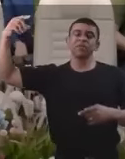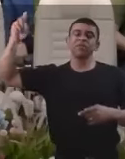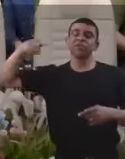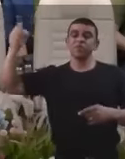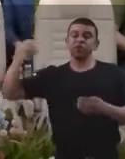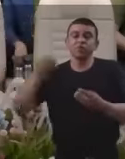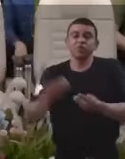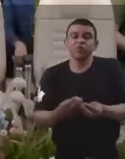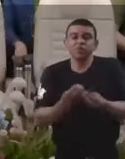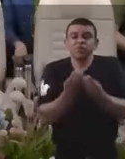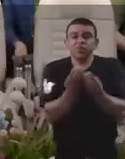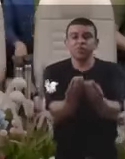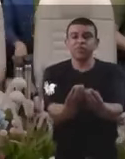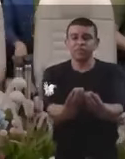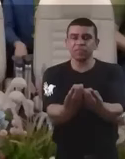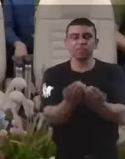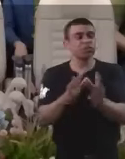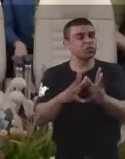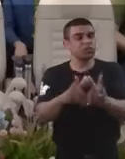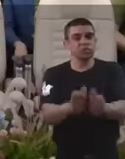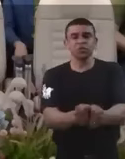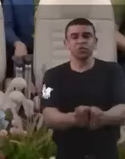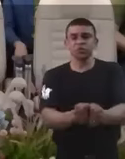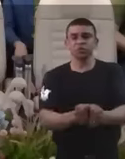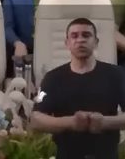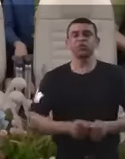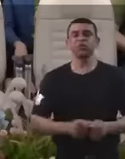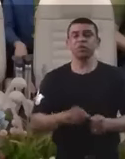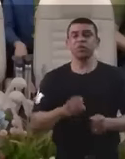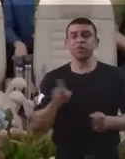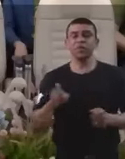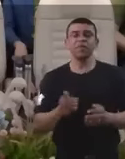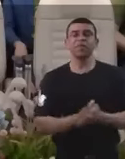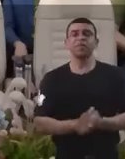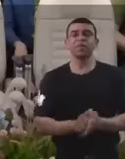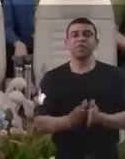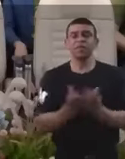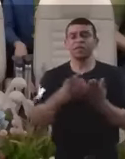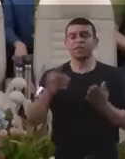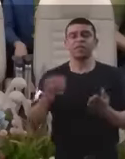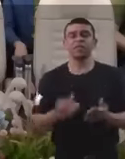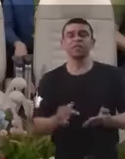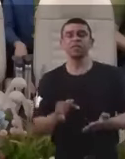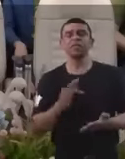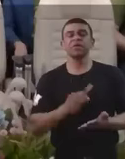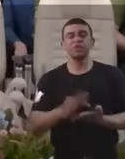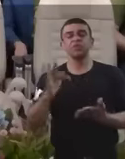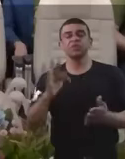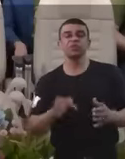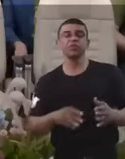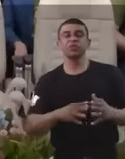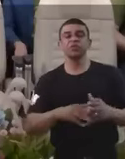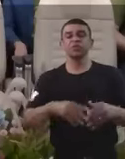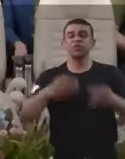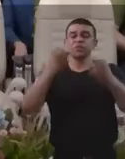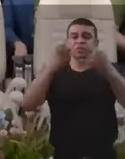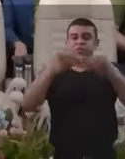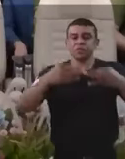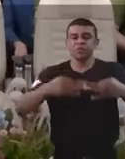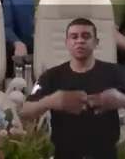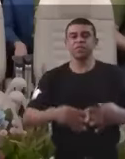que na carta de Paulo a Tito, Cristo é chamado de a graça que se